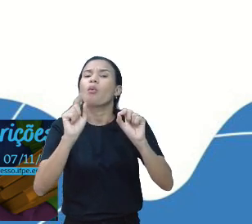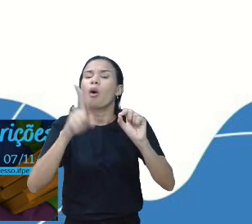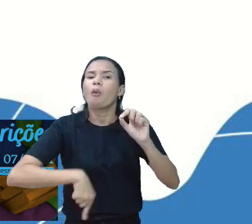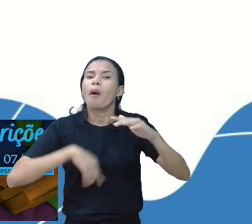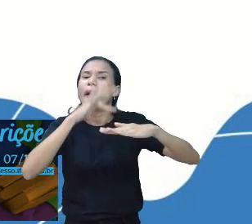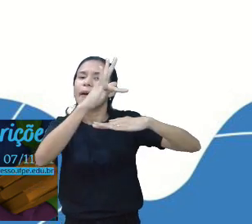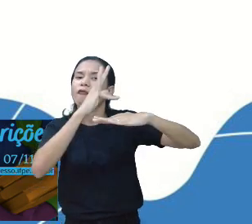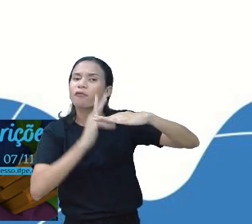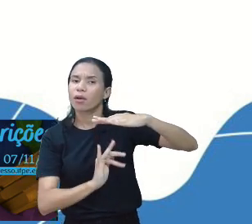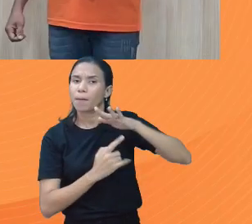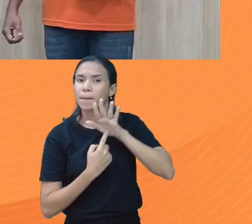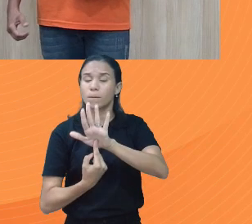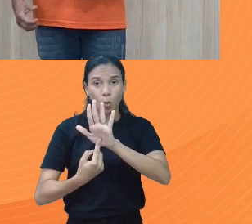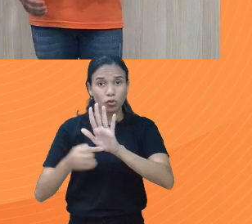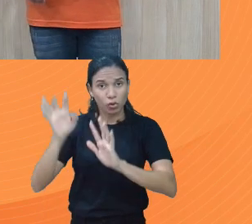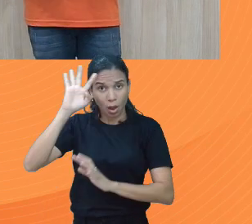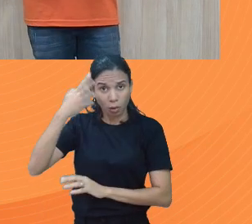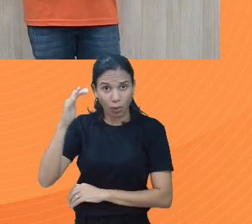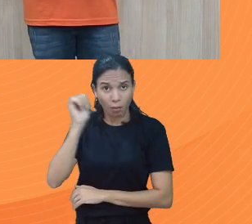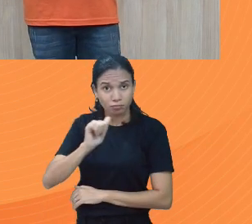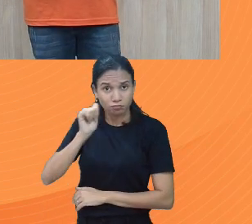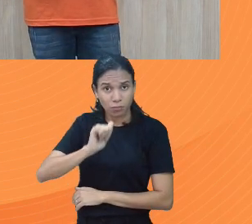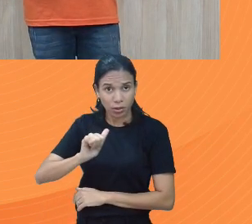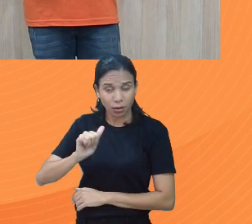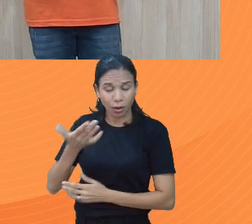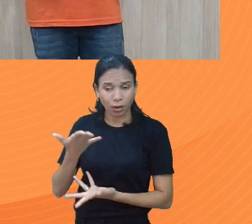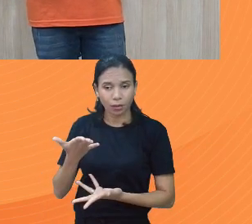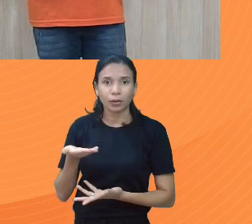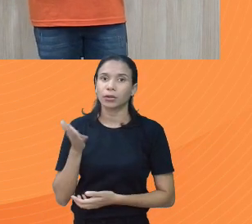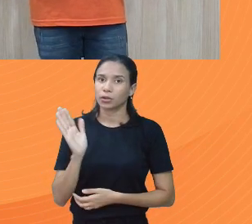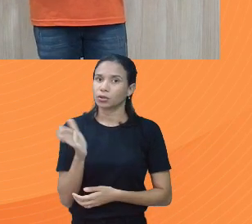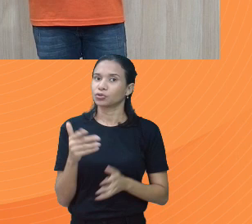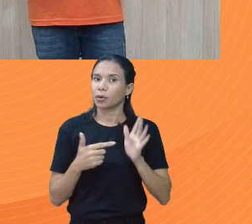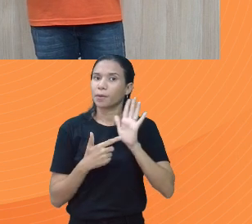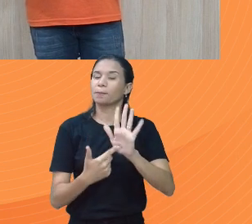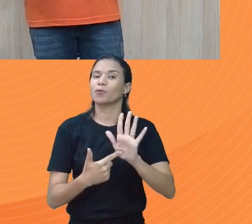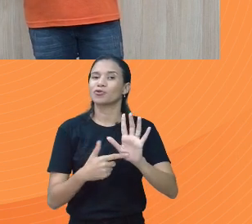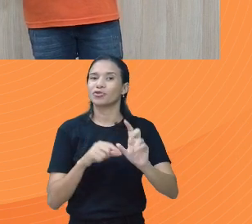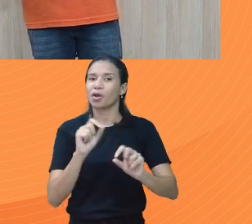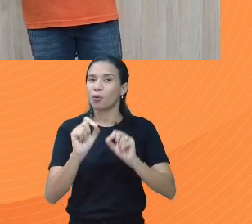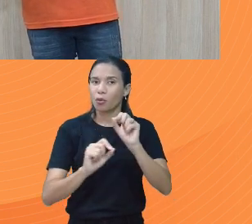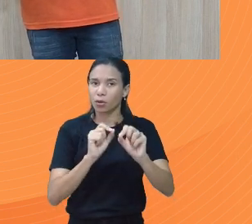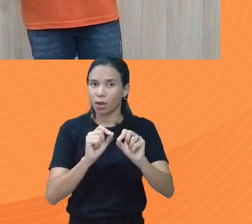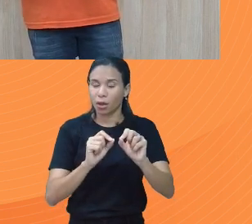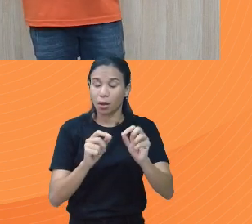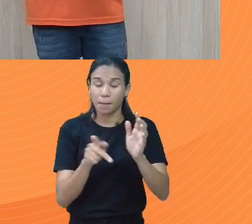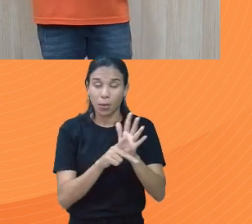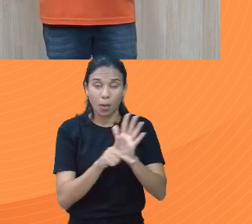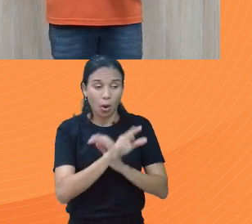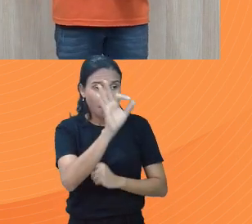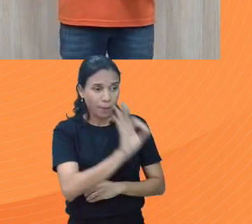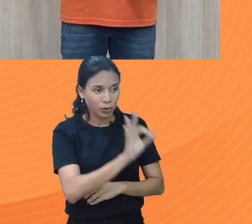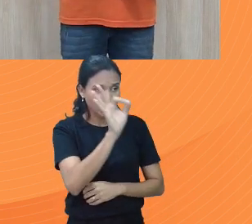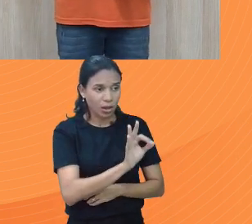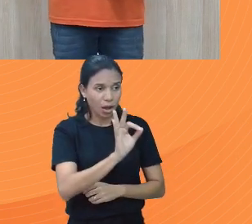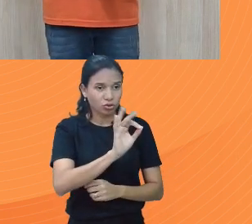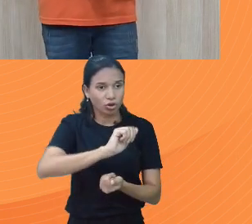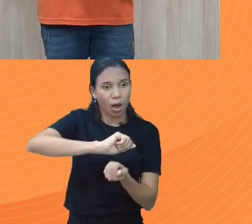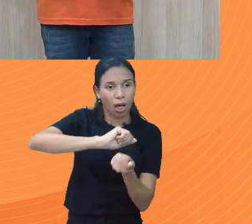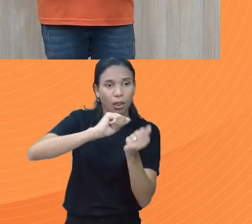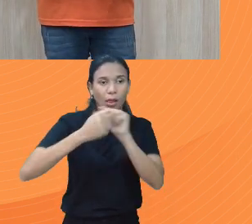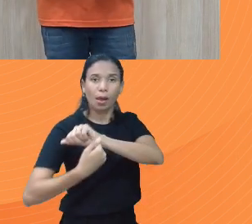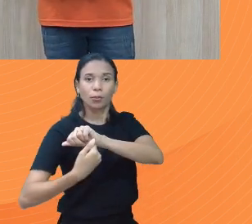o aproveitamento de Juliana. Gente, eu já passei da linguagem de porcentagem para a linguagem de